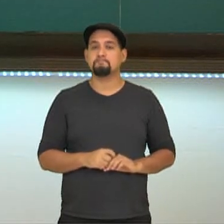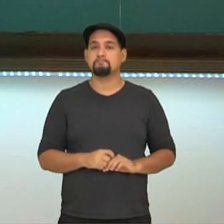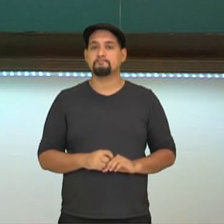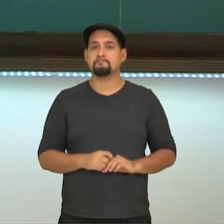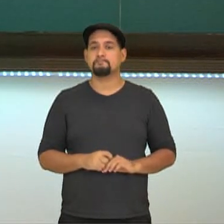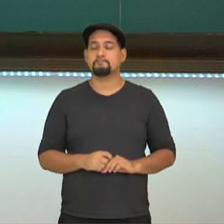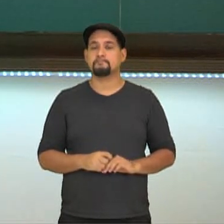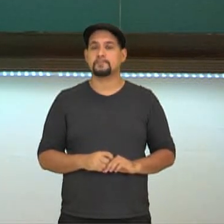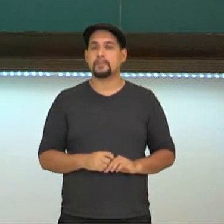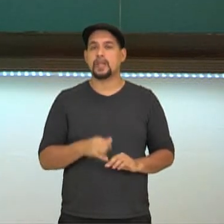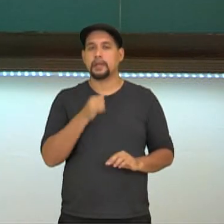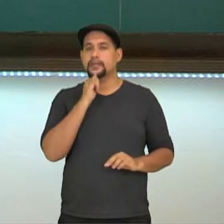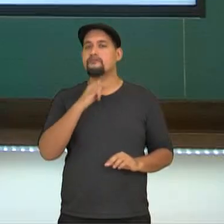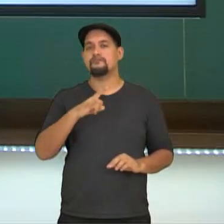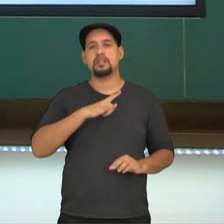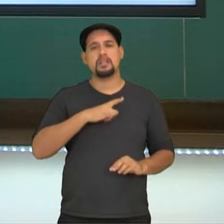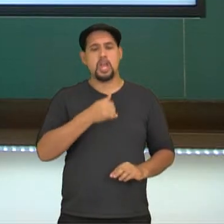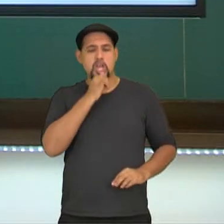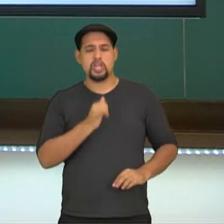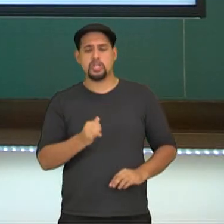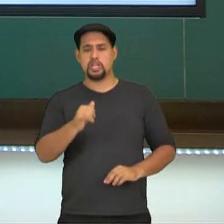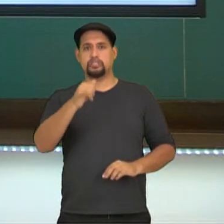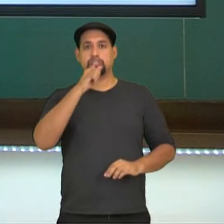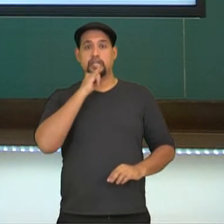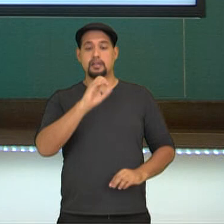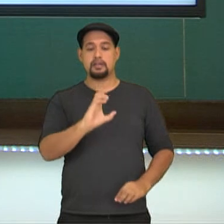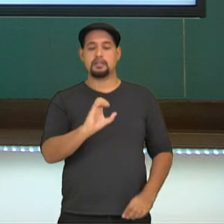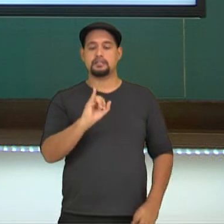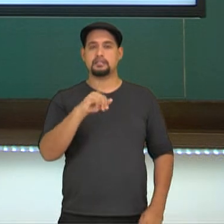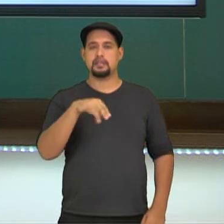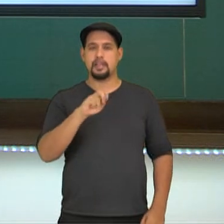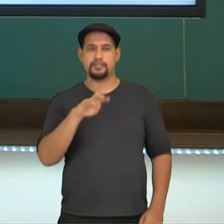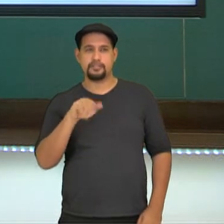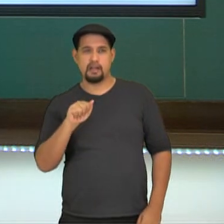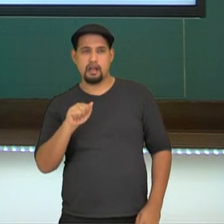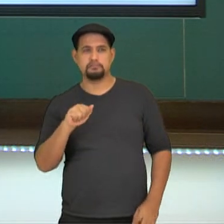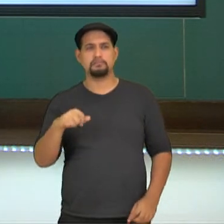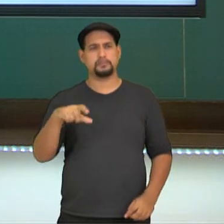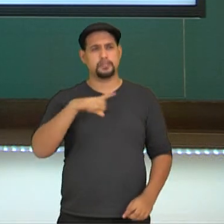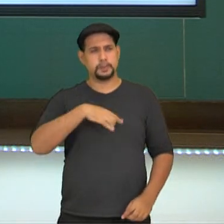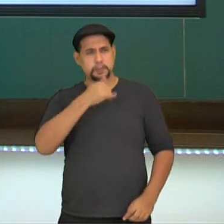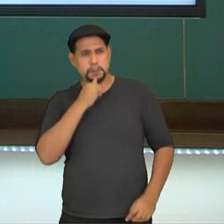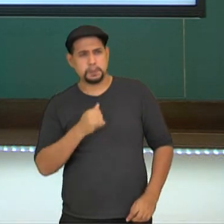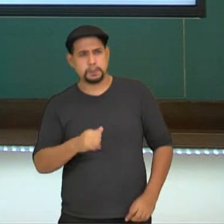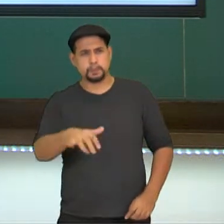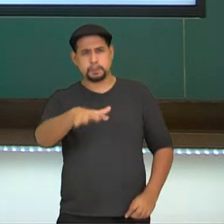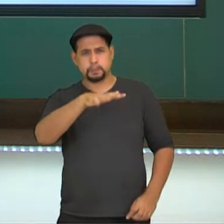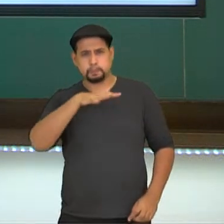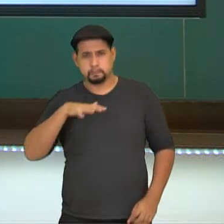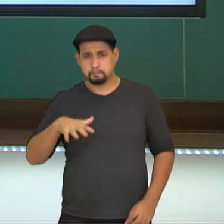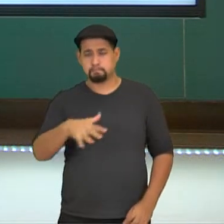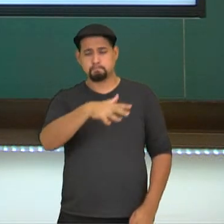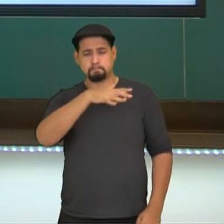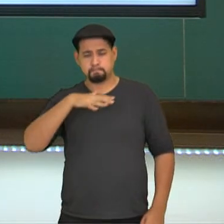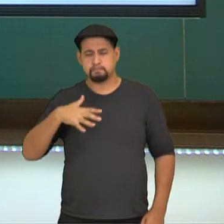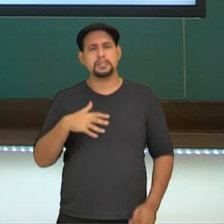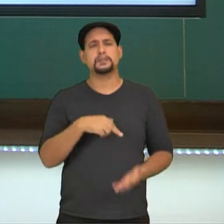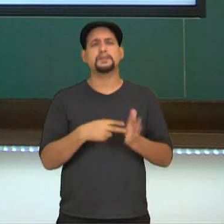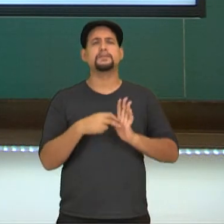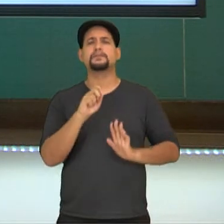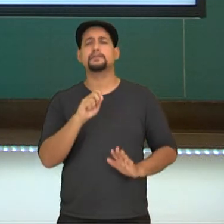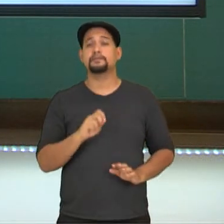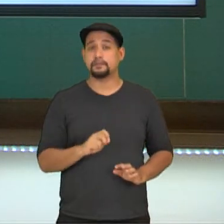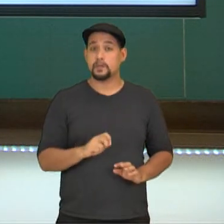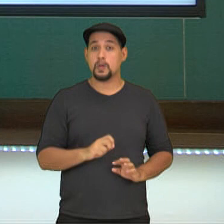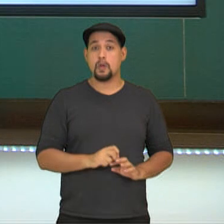isso, ela vai receber energia cinética, tá? Então essa carga vai receber energia cinética, tudo bem? Ou seja,